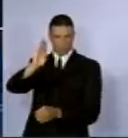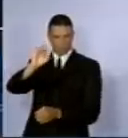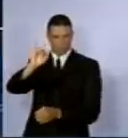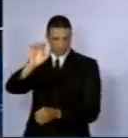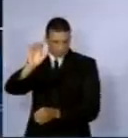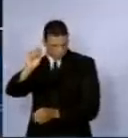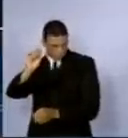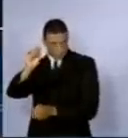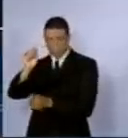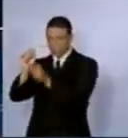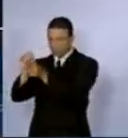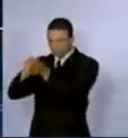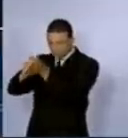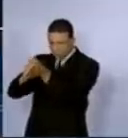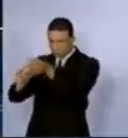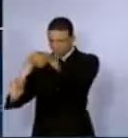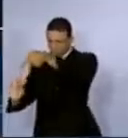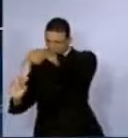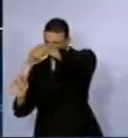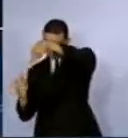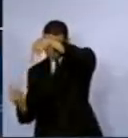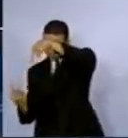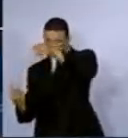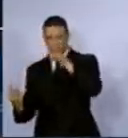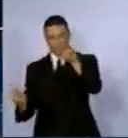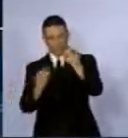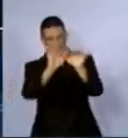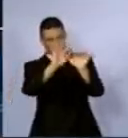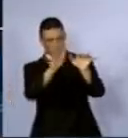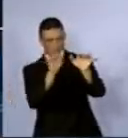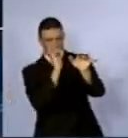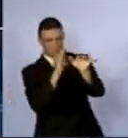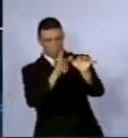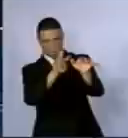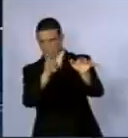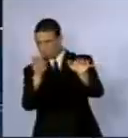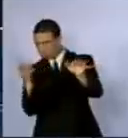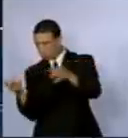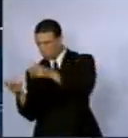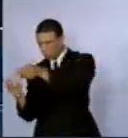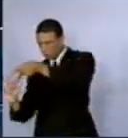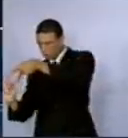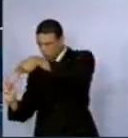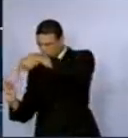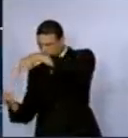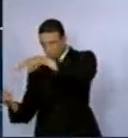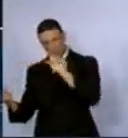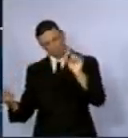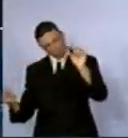é ativado pelo campo eletromagnético em valores bastante inferiores.